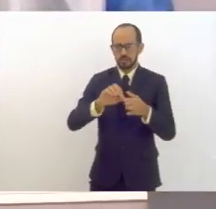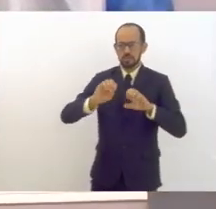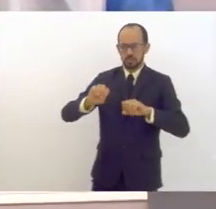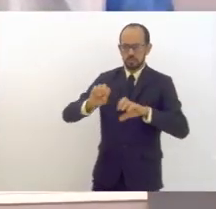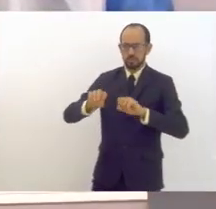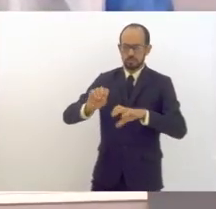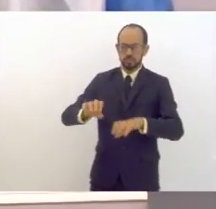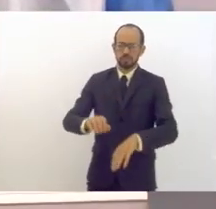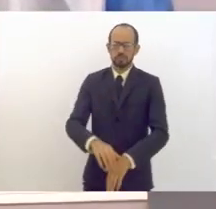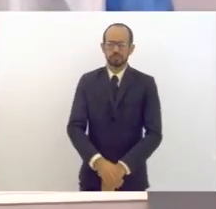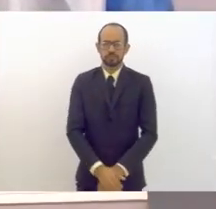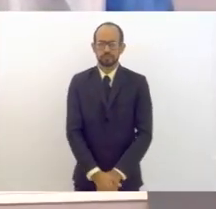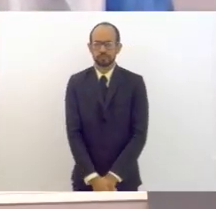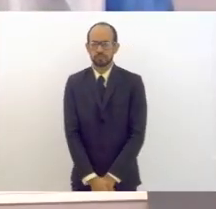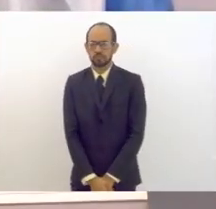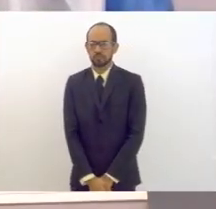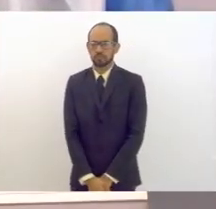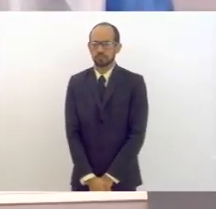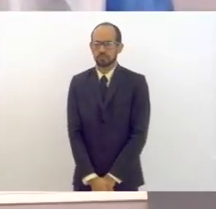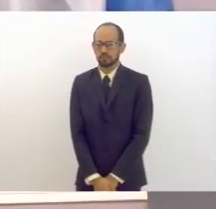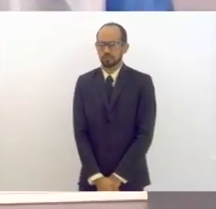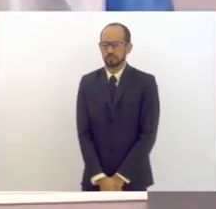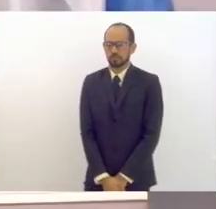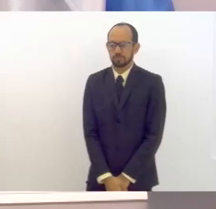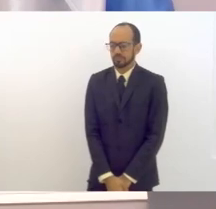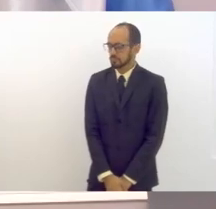Secretaria de Estado de Educação.